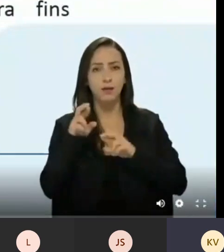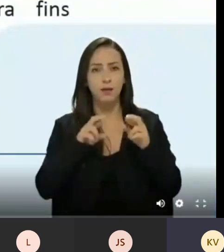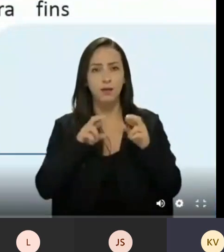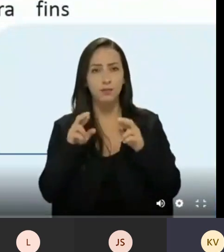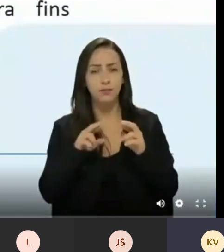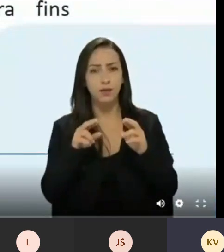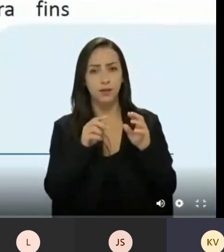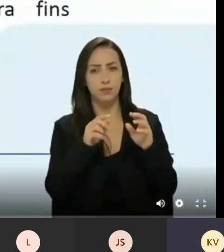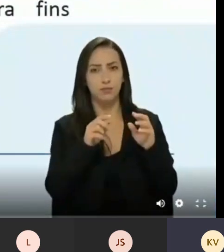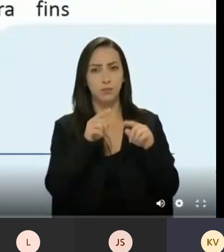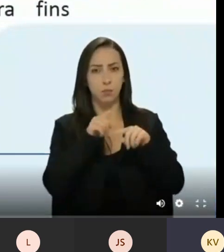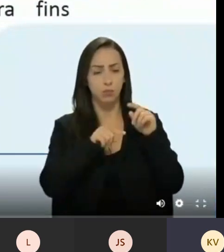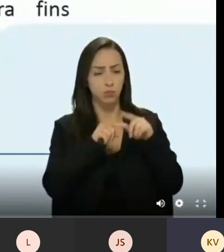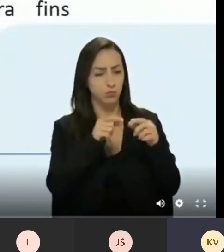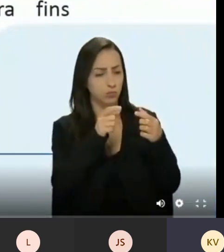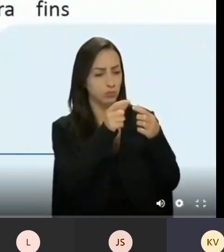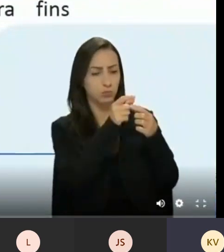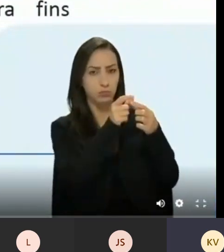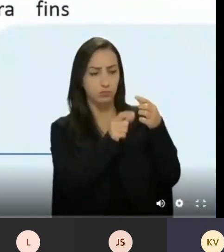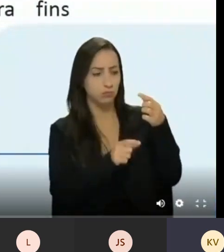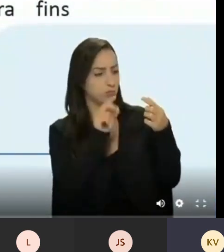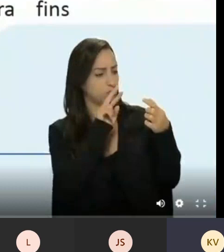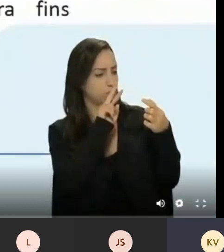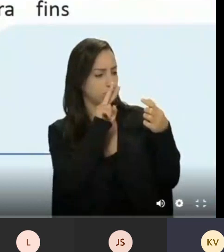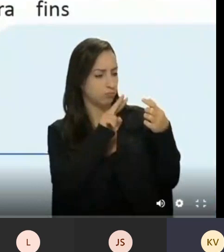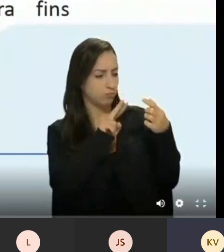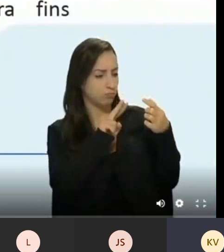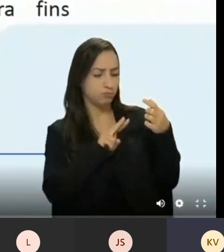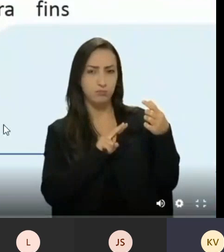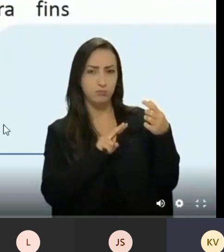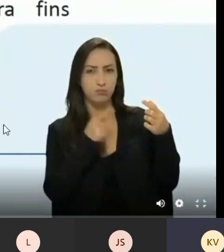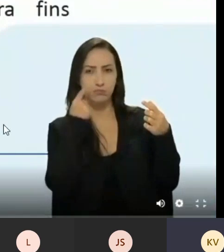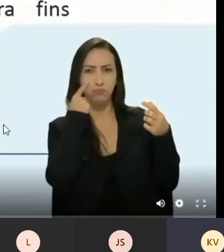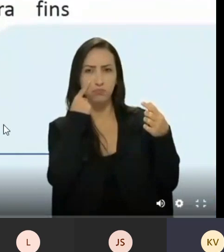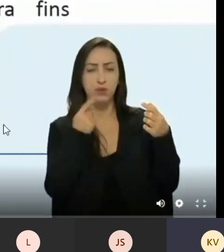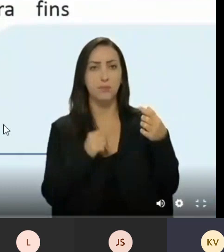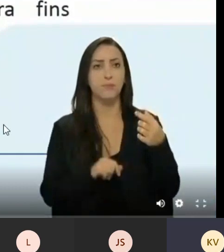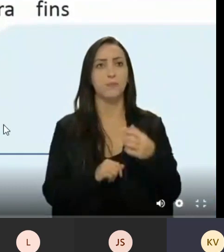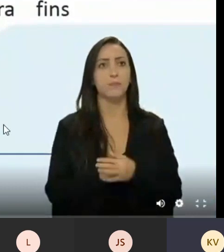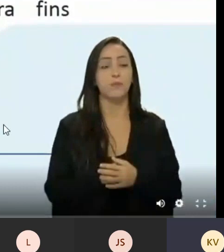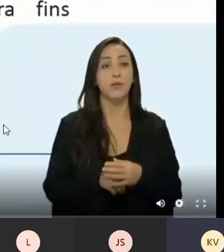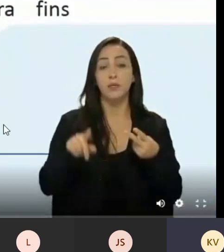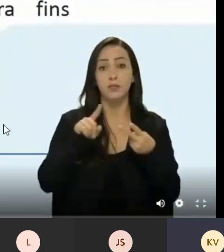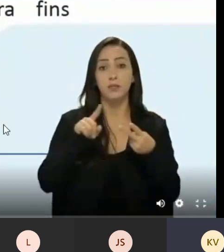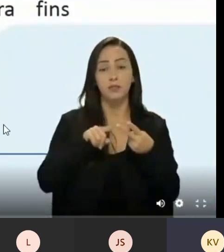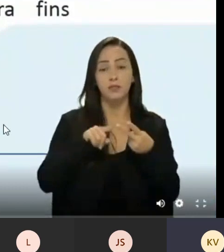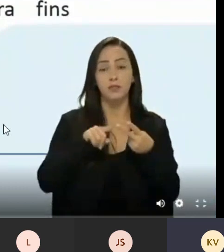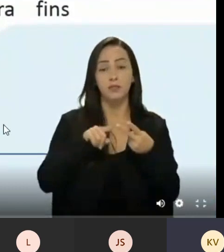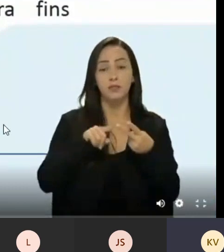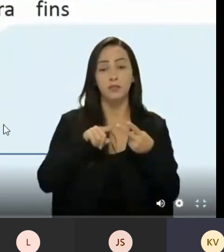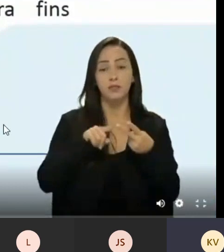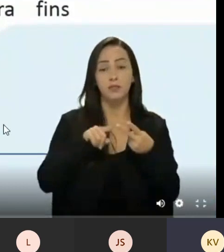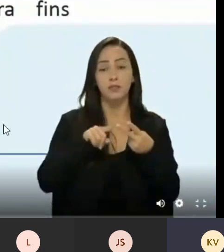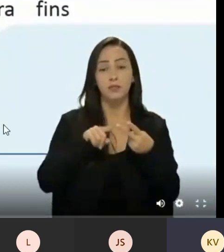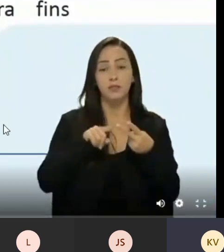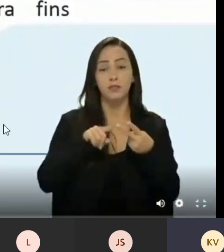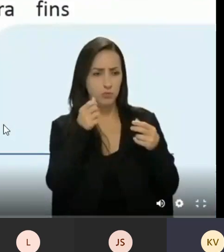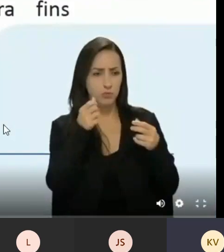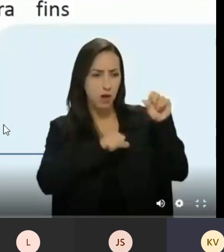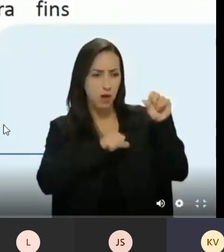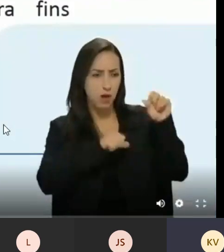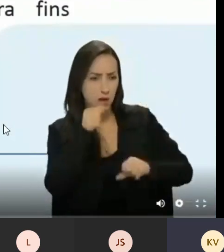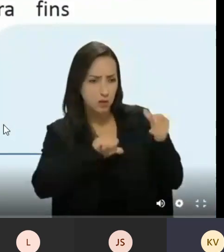o rótulo de alguns fitoterápicos ou nutricosméticos, ou até mesmo nutracêuticos. E a segunda é, após essa análise,